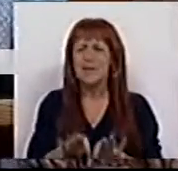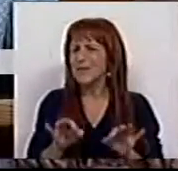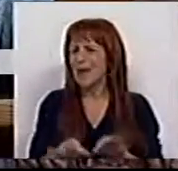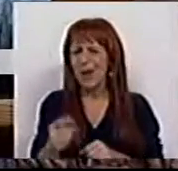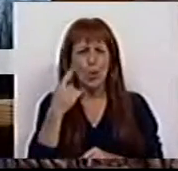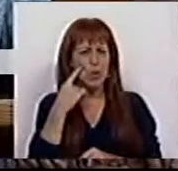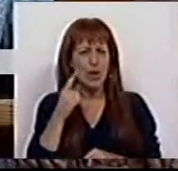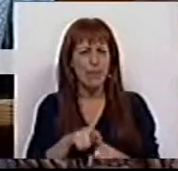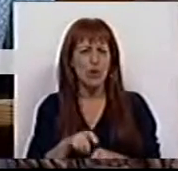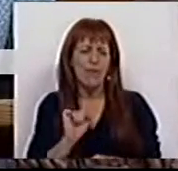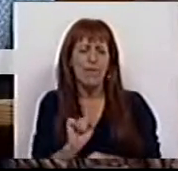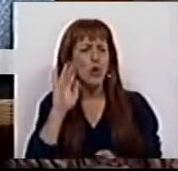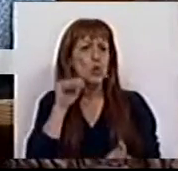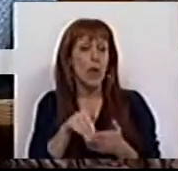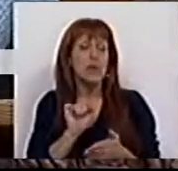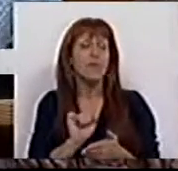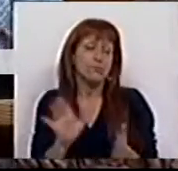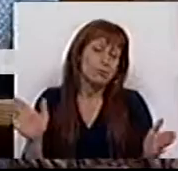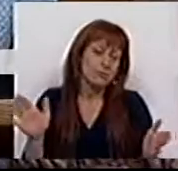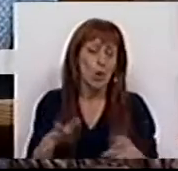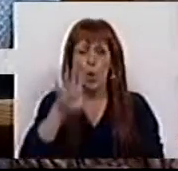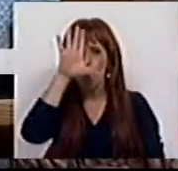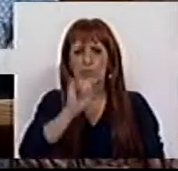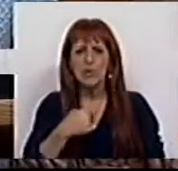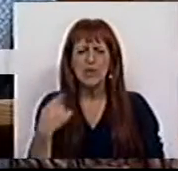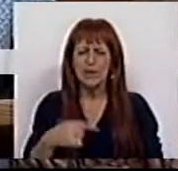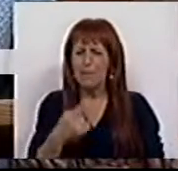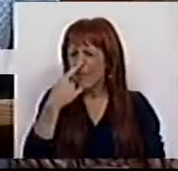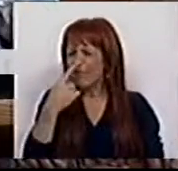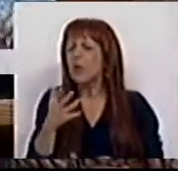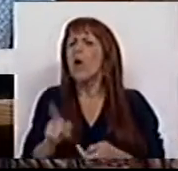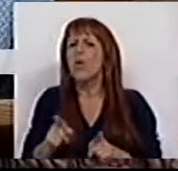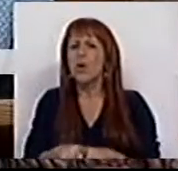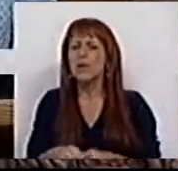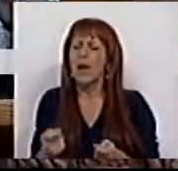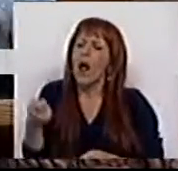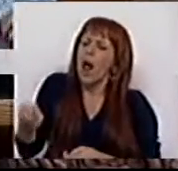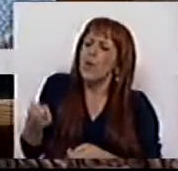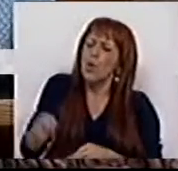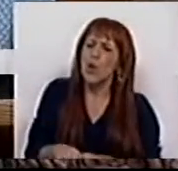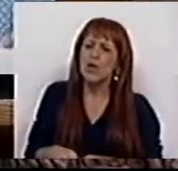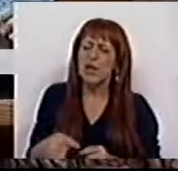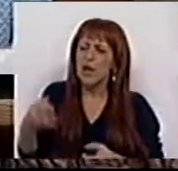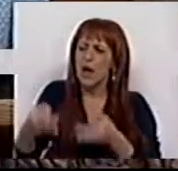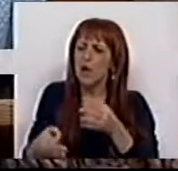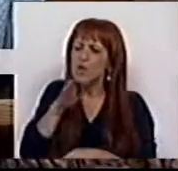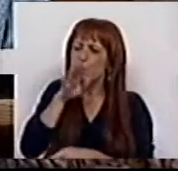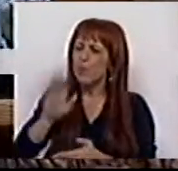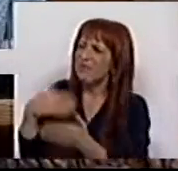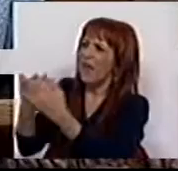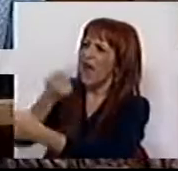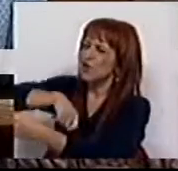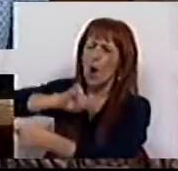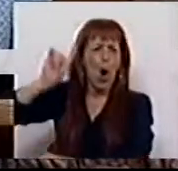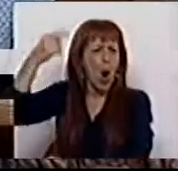como conhecemos os seus resultados. O Governo tem preferido alugar automotoras à Espanha